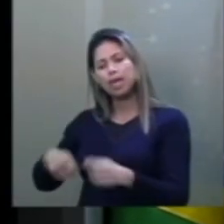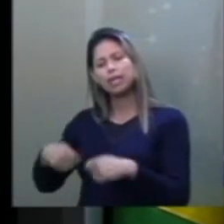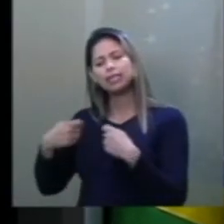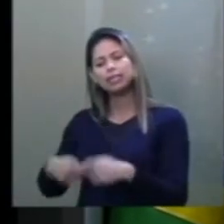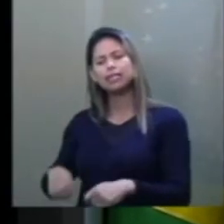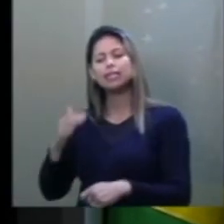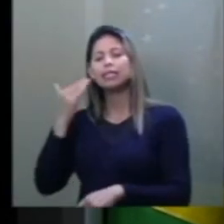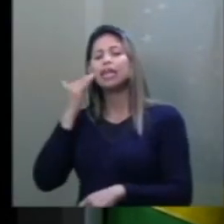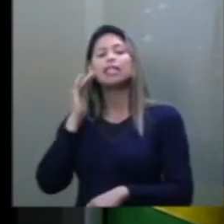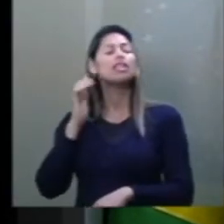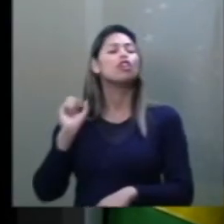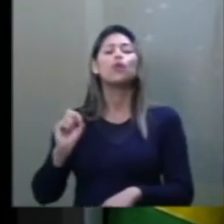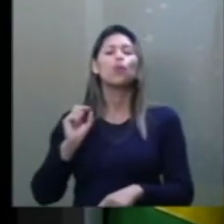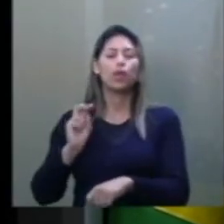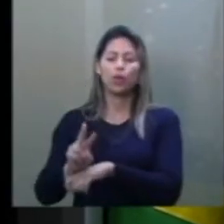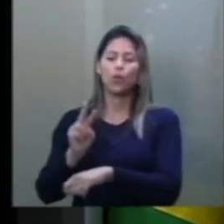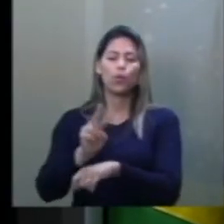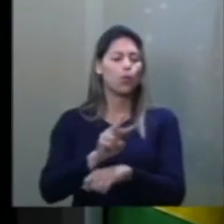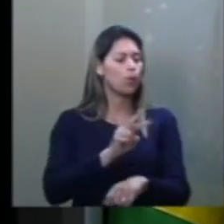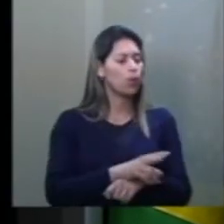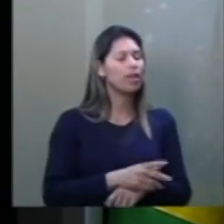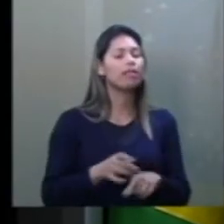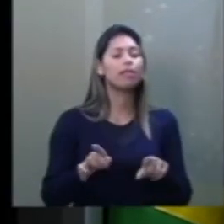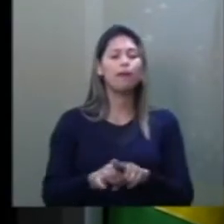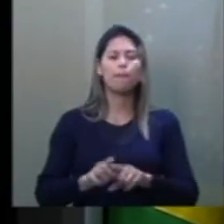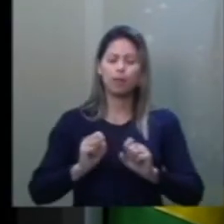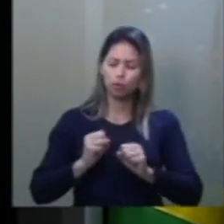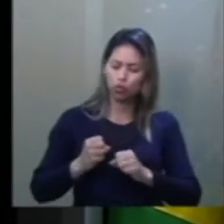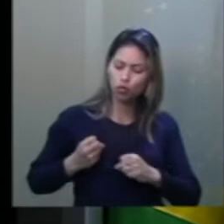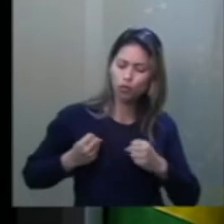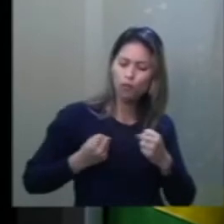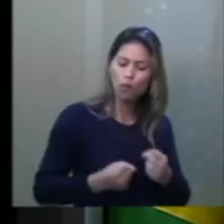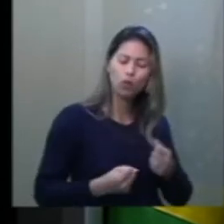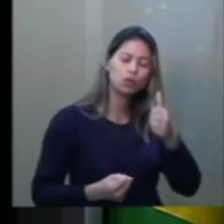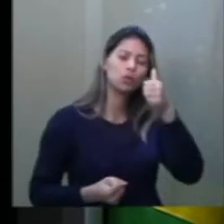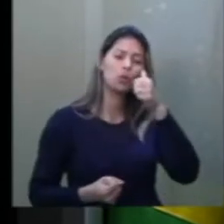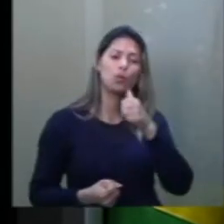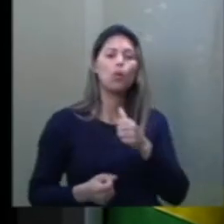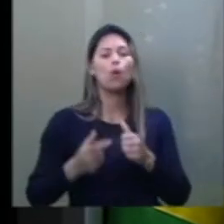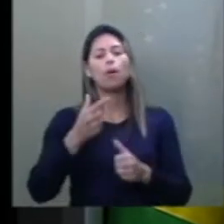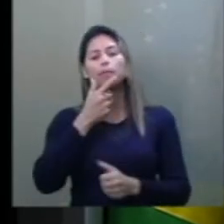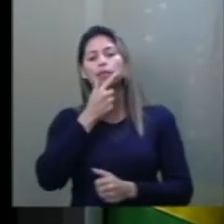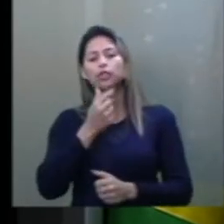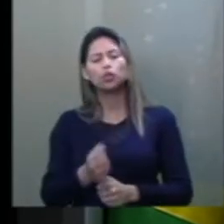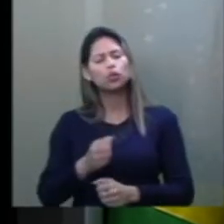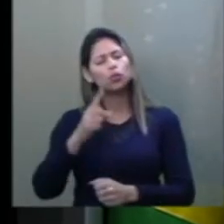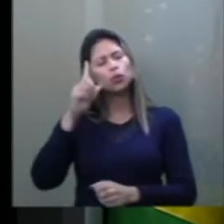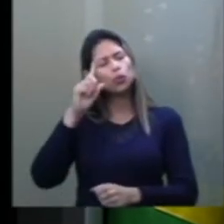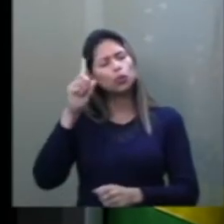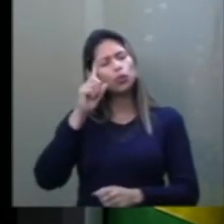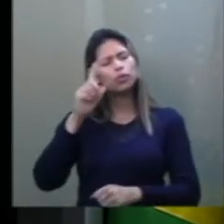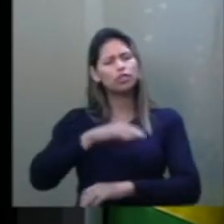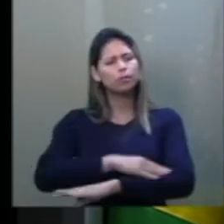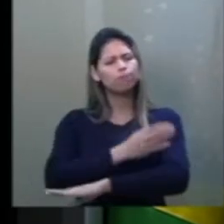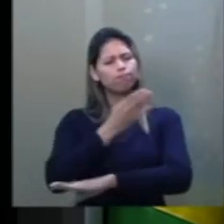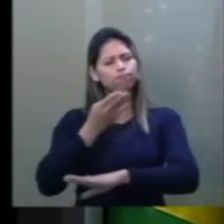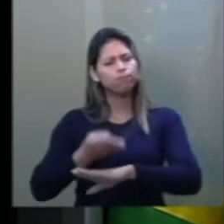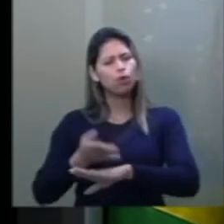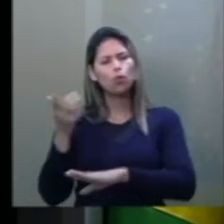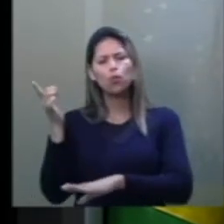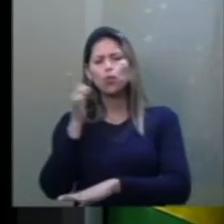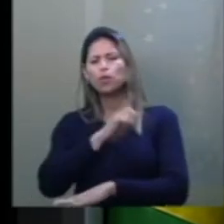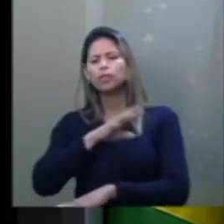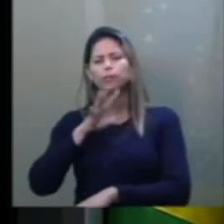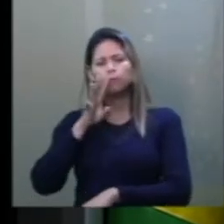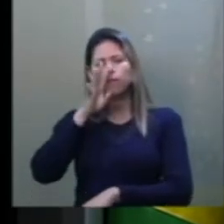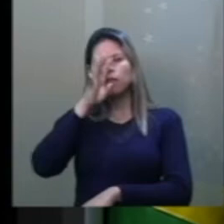a dedicação e empenho desses homens e mulheres que diuturnamente arriscam suas vidas para ostentar o